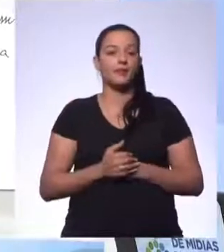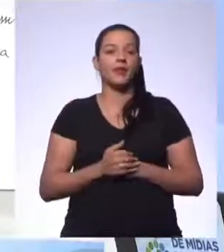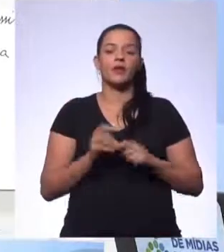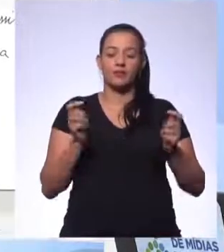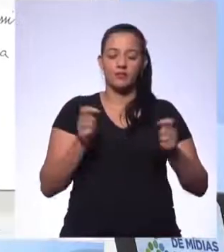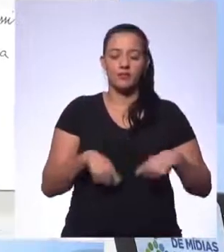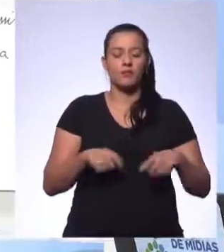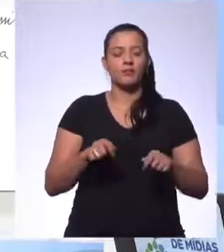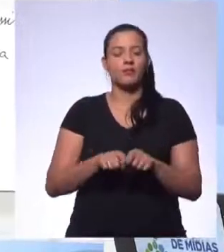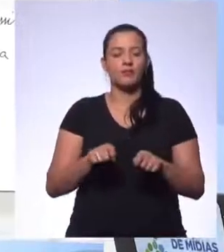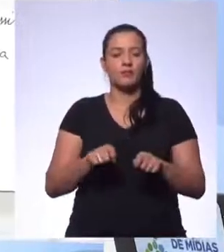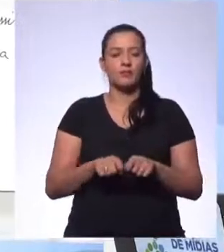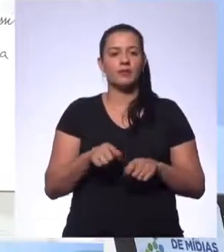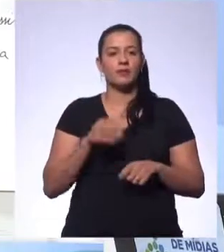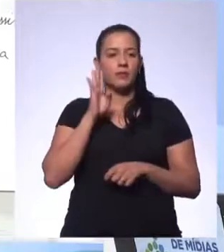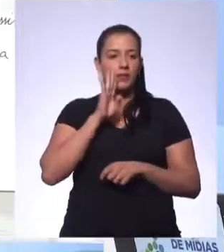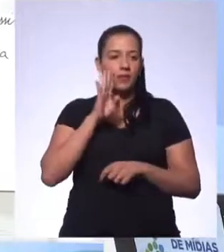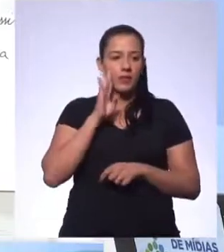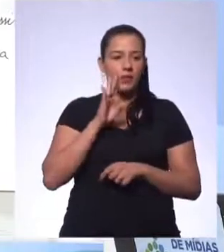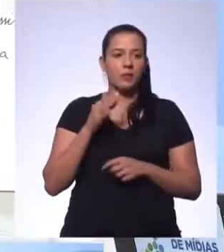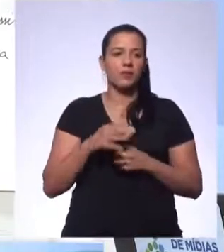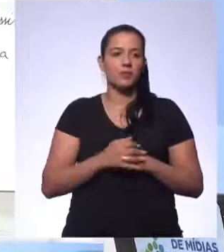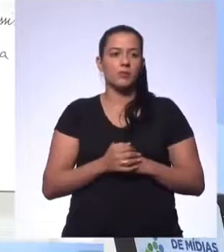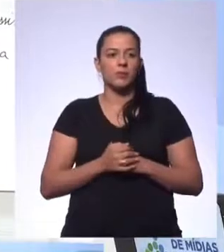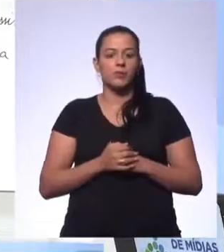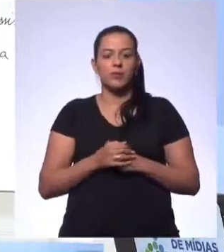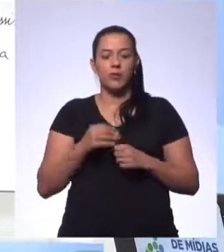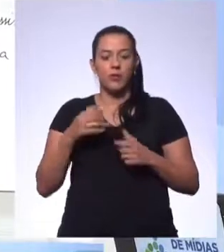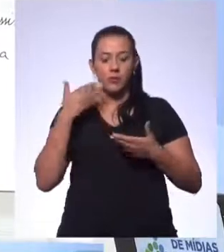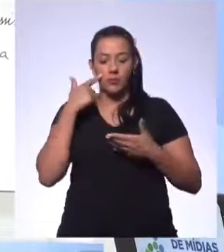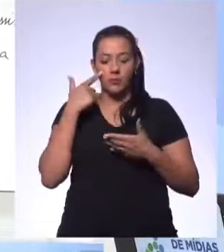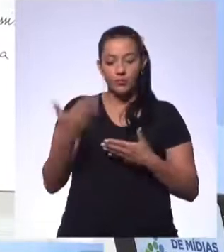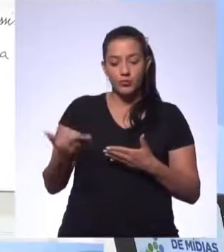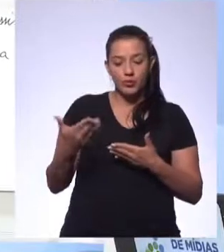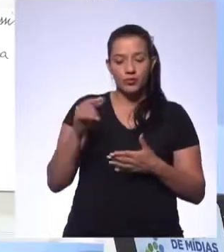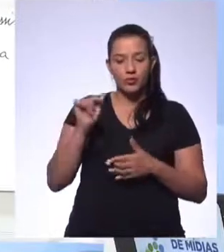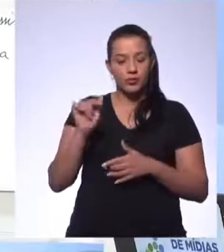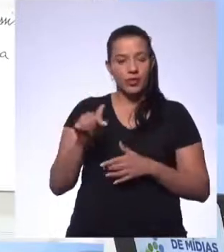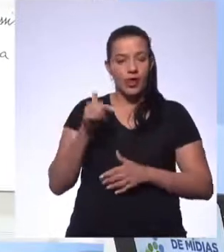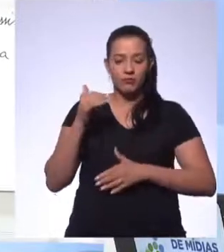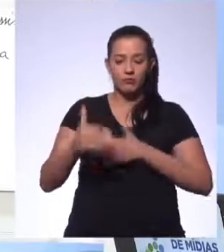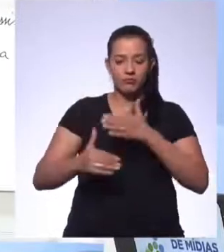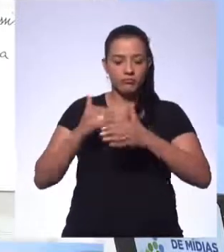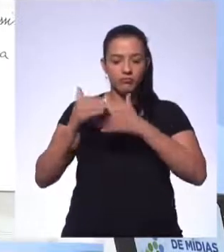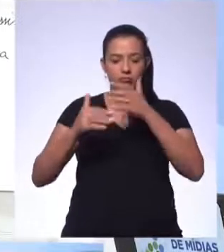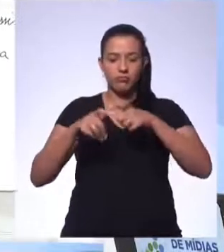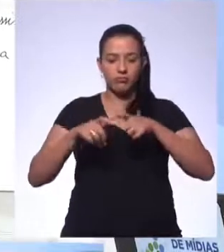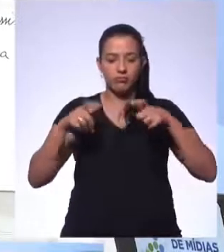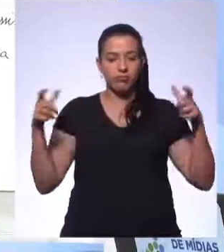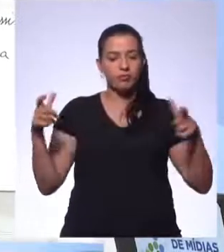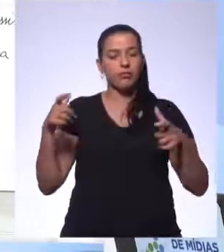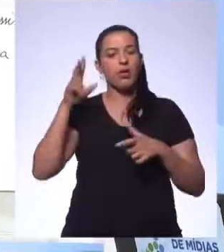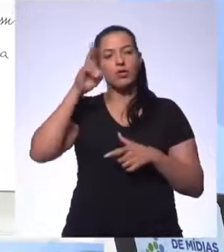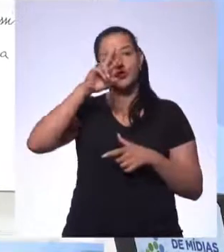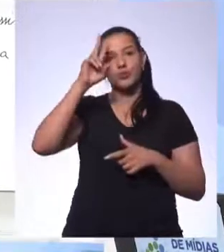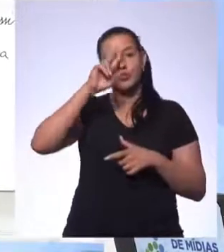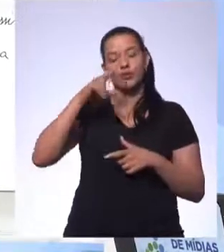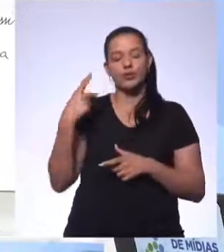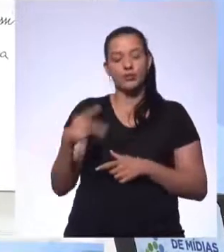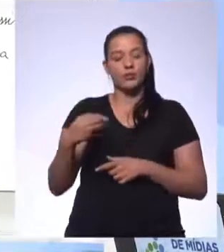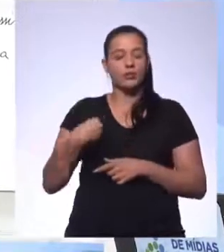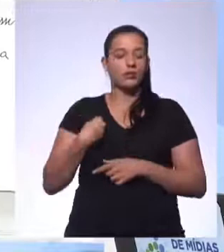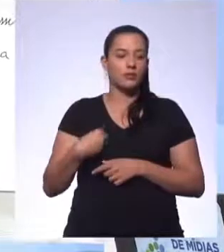fazer um musical bem interessante, mostrando, né, a evolução, né, dessa música através da história da vida de alguém.